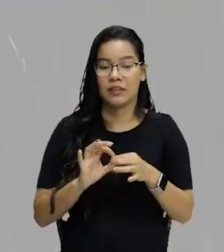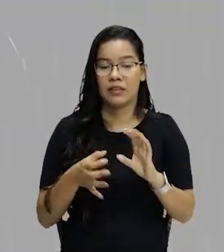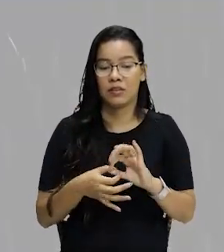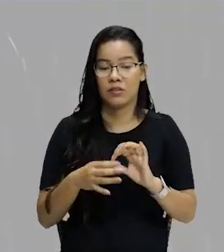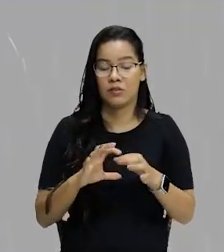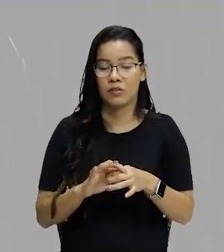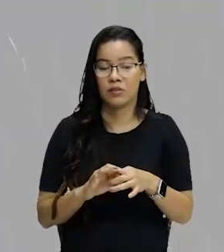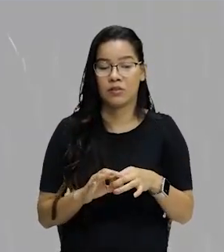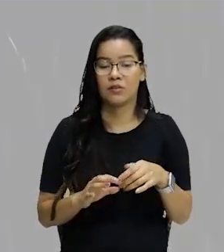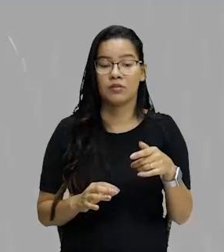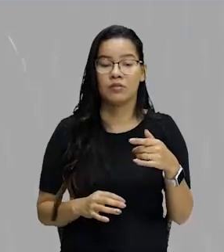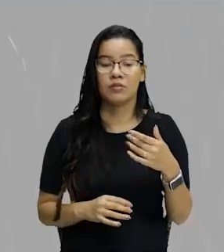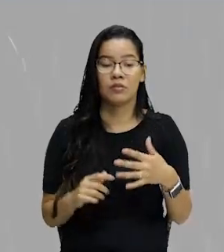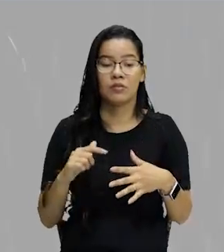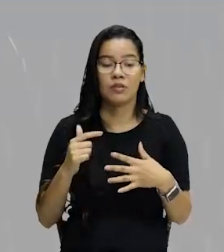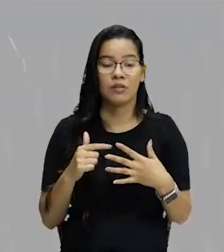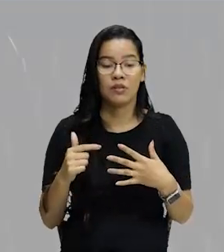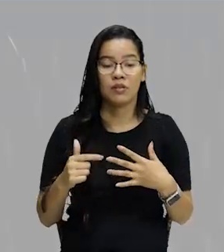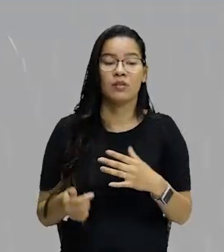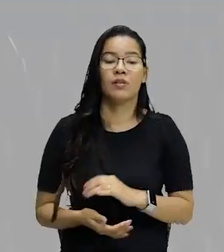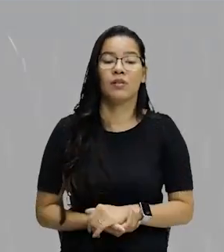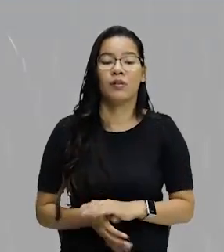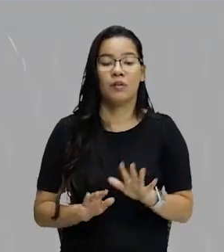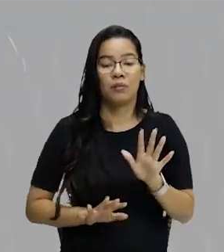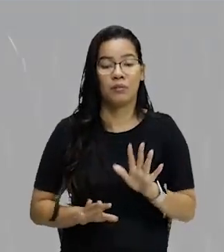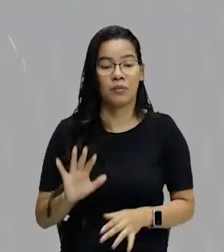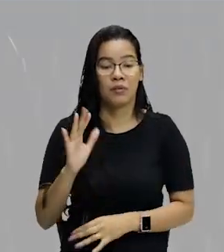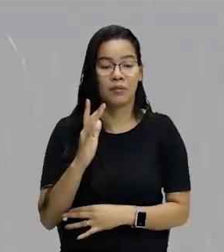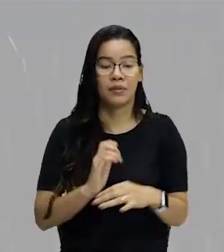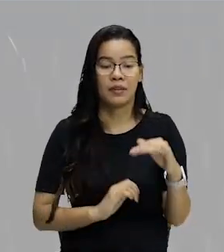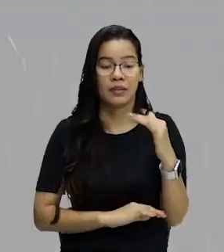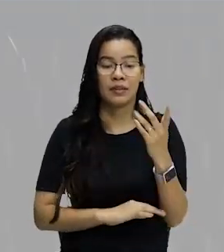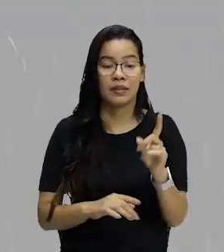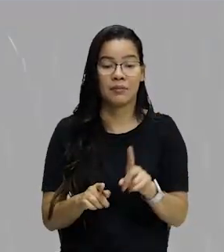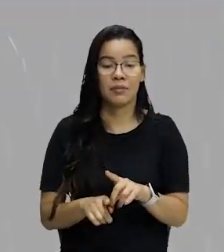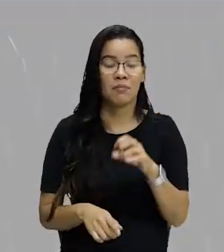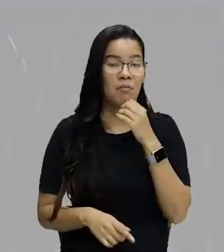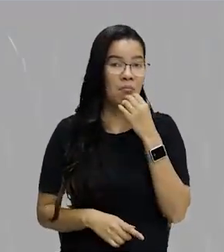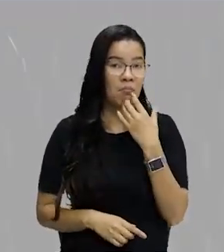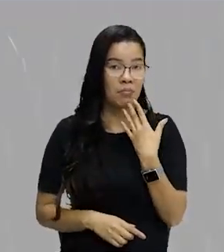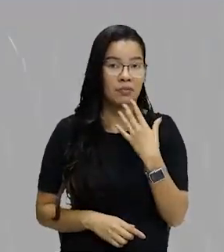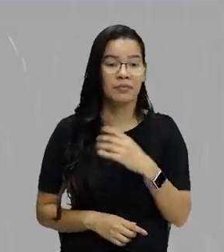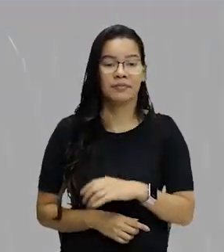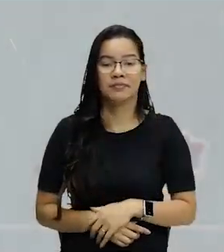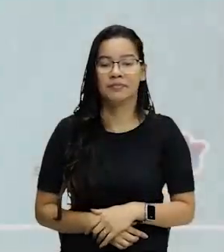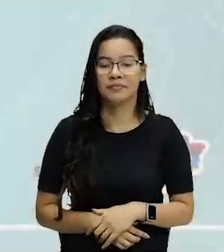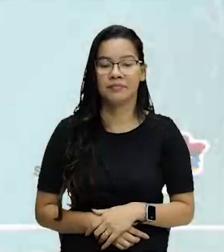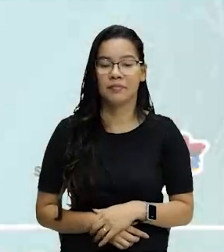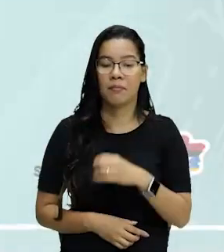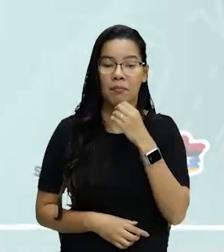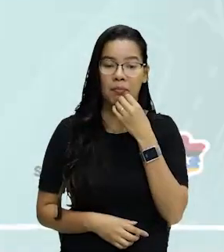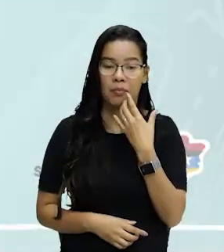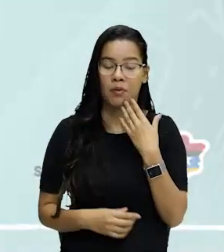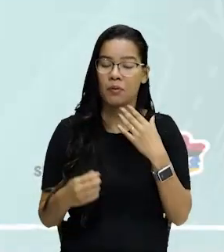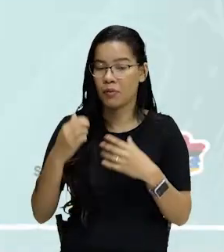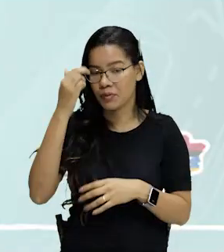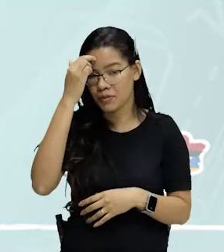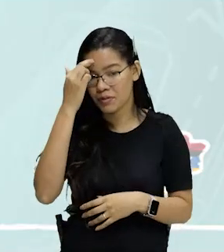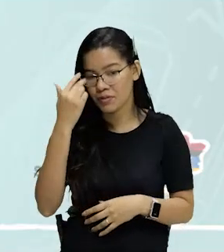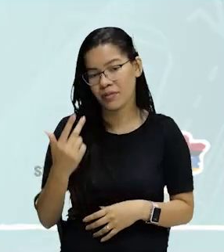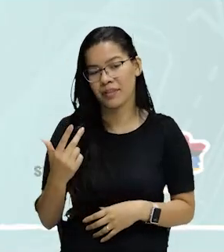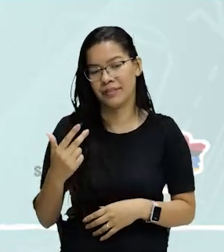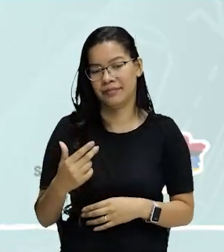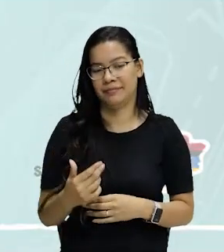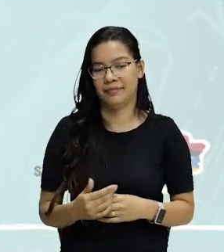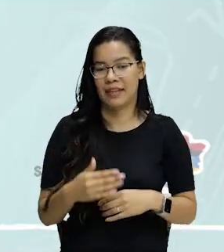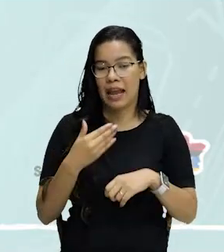Olímpicos, cuidado com o meio ambiente e benefícios da escalada, tá certo? O histórico.